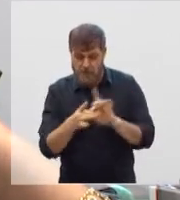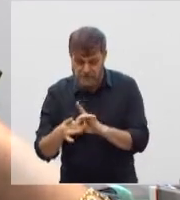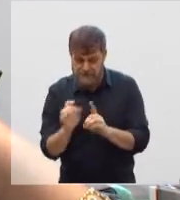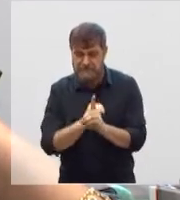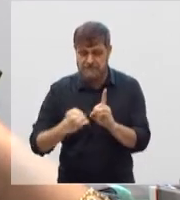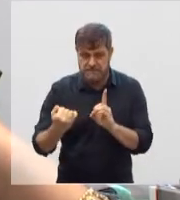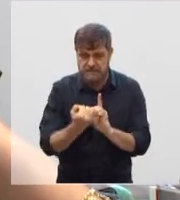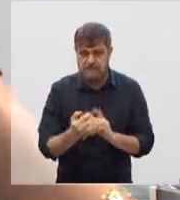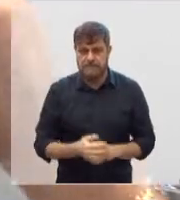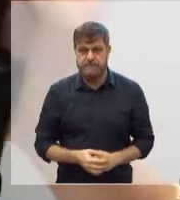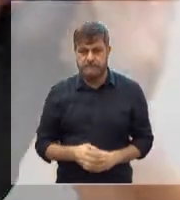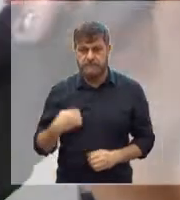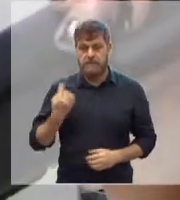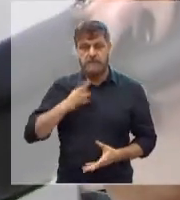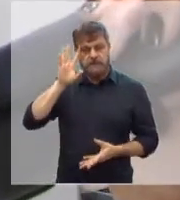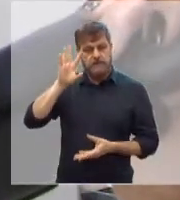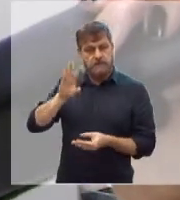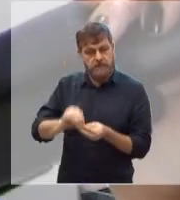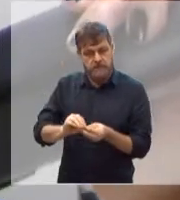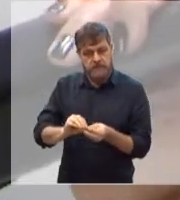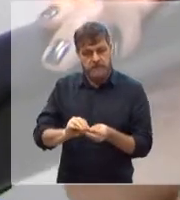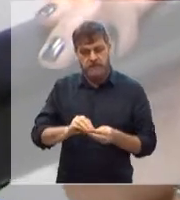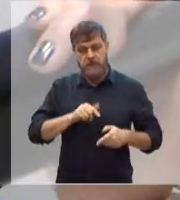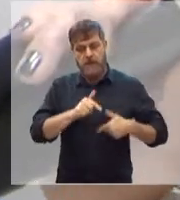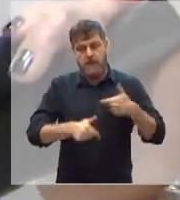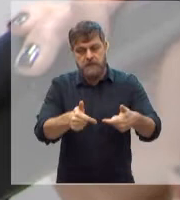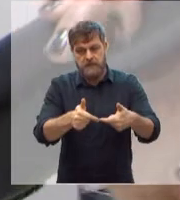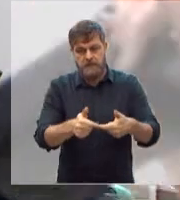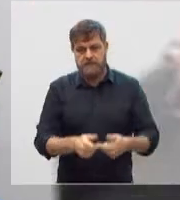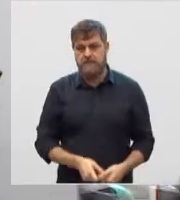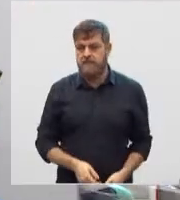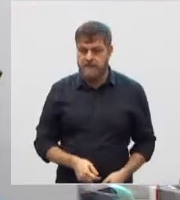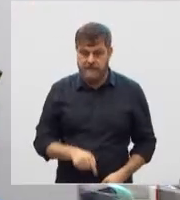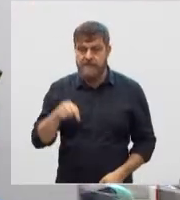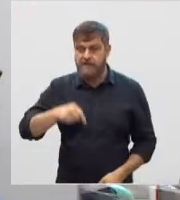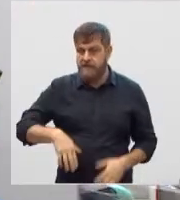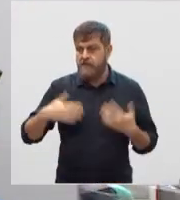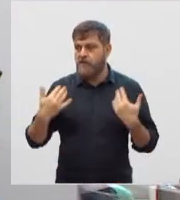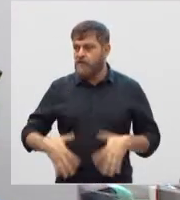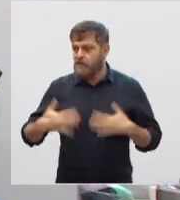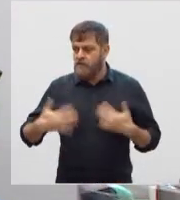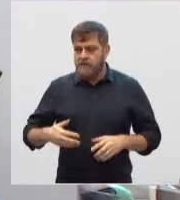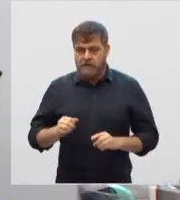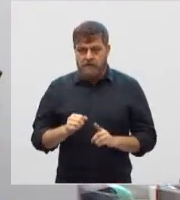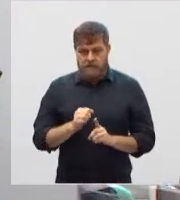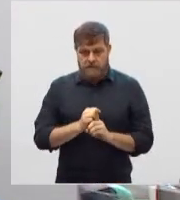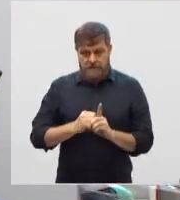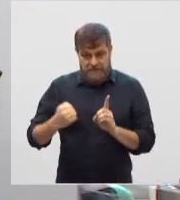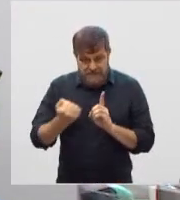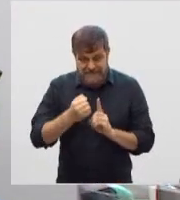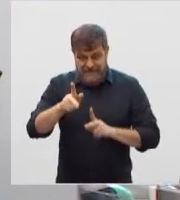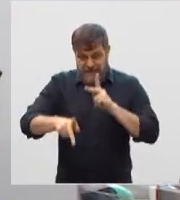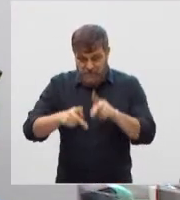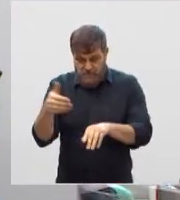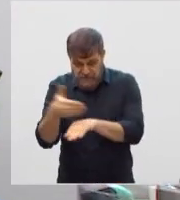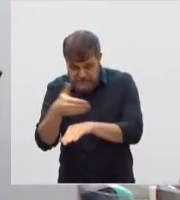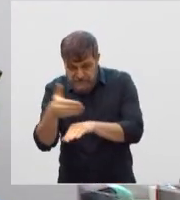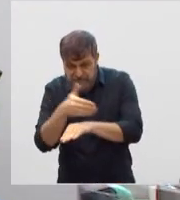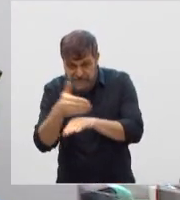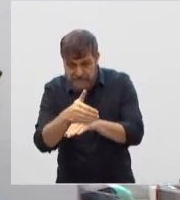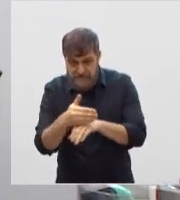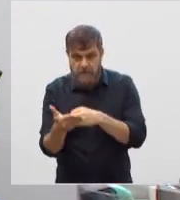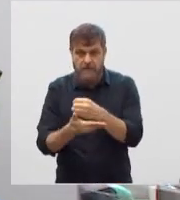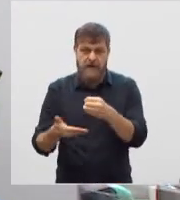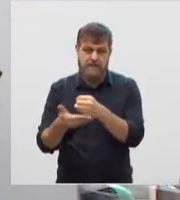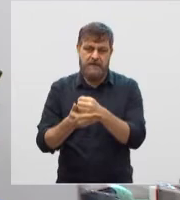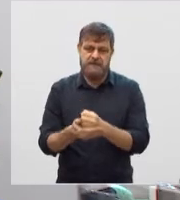o contexto, né? Professor, para a gente encerrar, trabalho é o que não falta aqui e a participação da população, de quem está